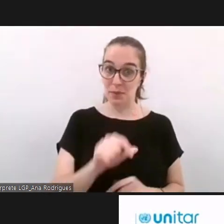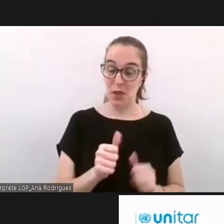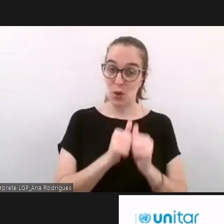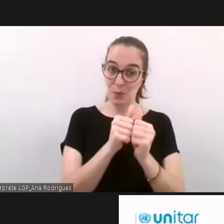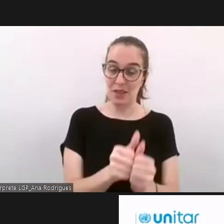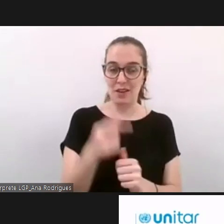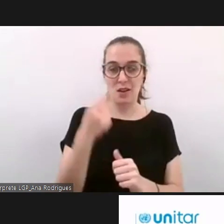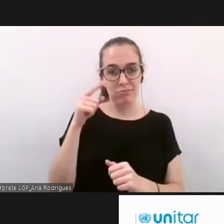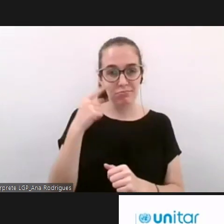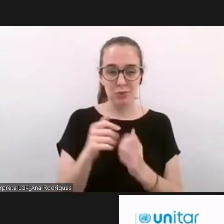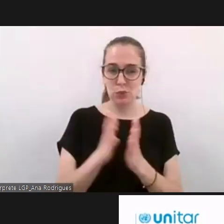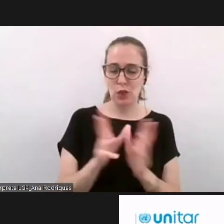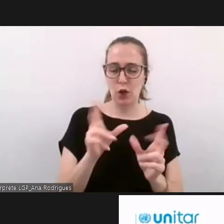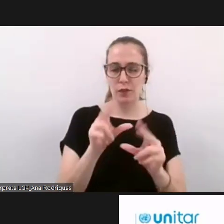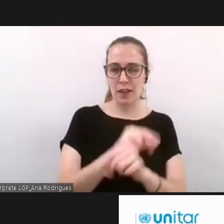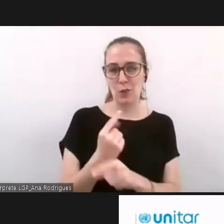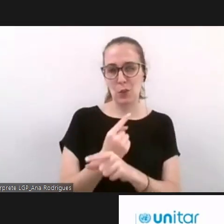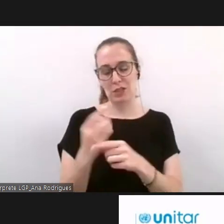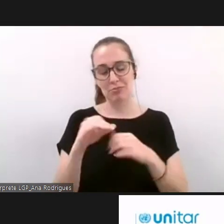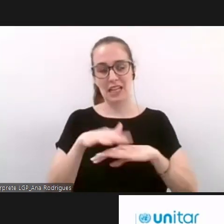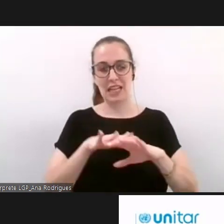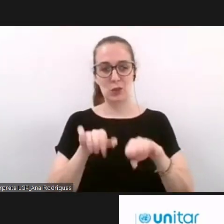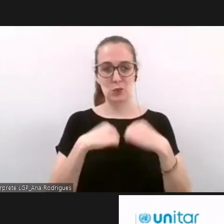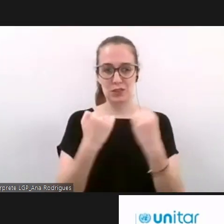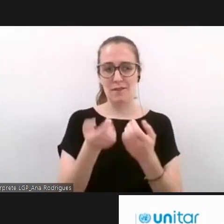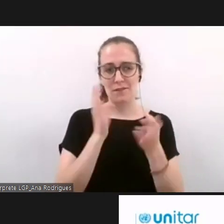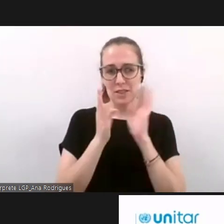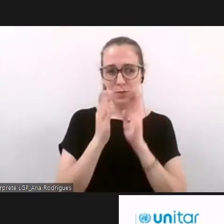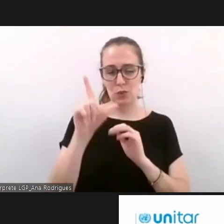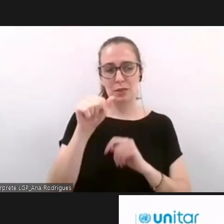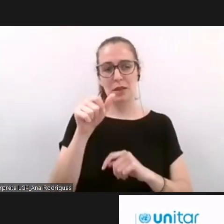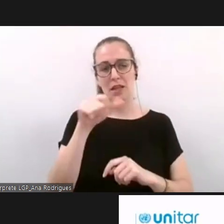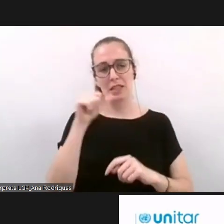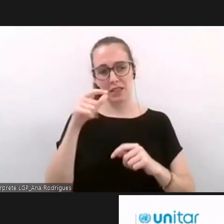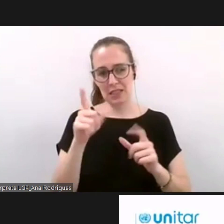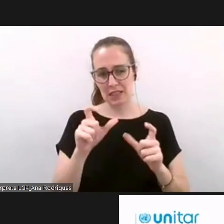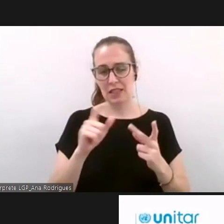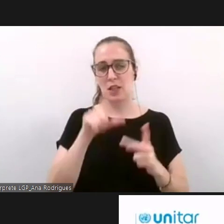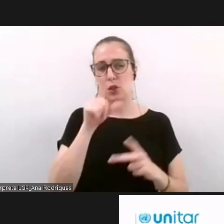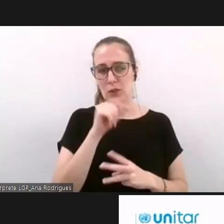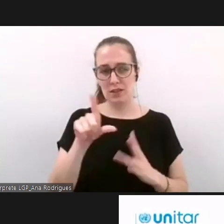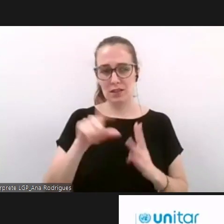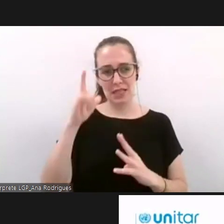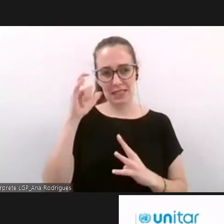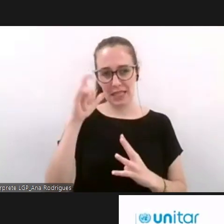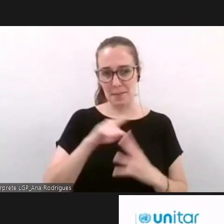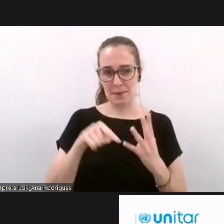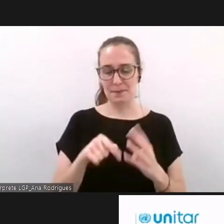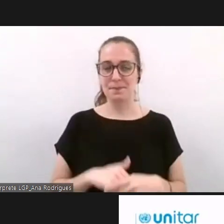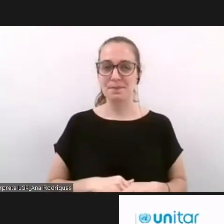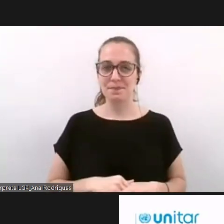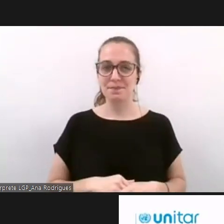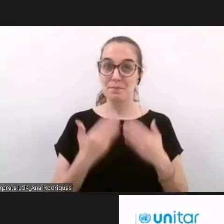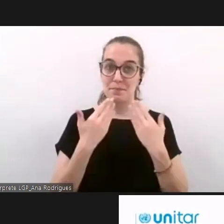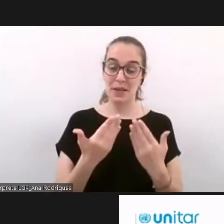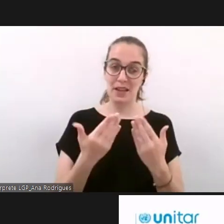as novidades e iniciativas do INA nas redes sociais, Facebook, LinkedIn, Twitter e Instagram. Mais uma vez,